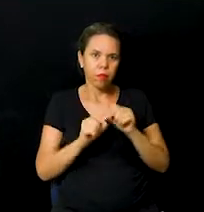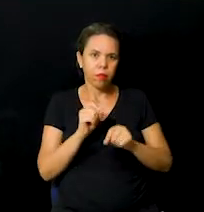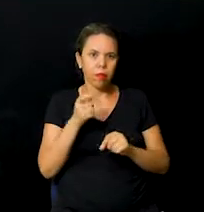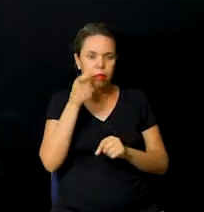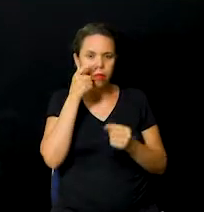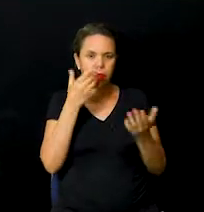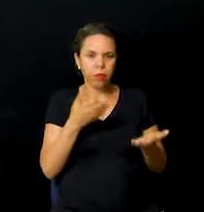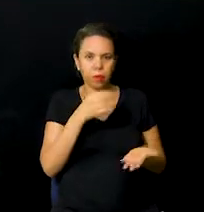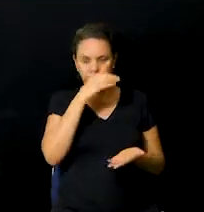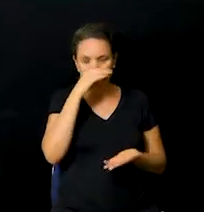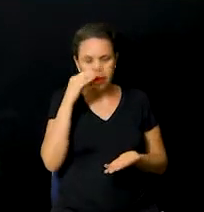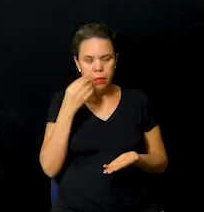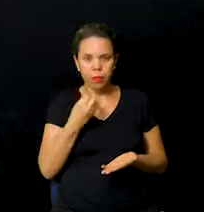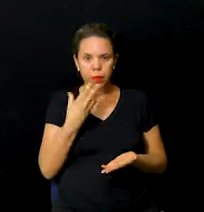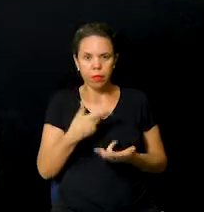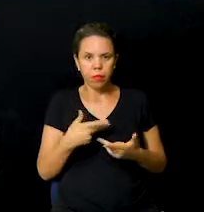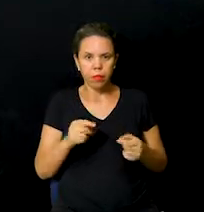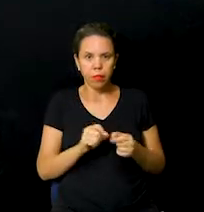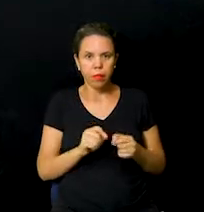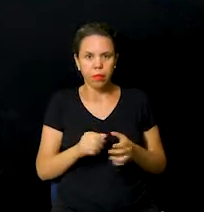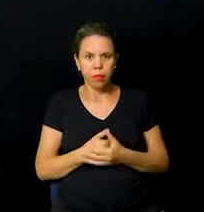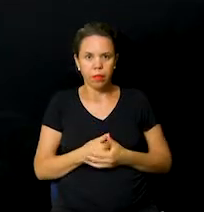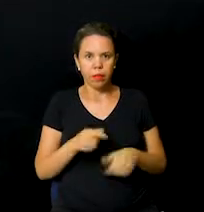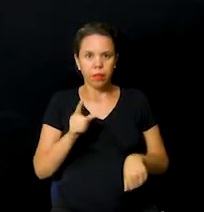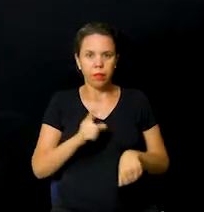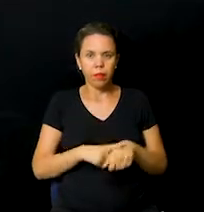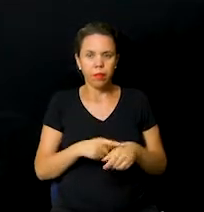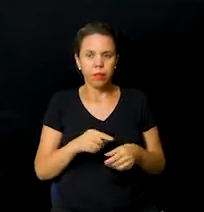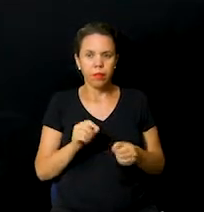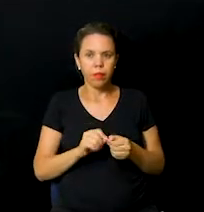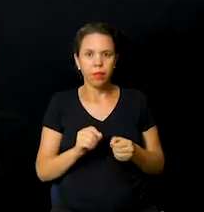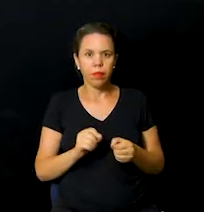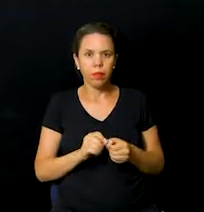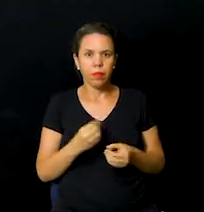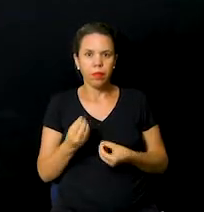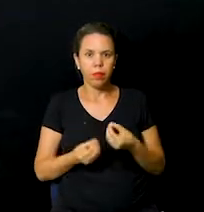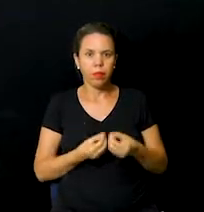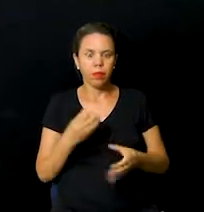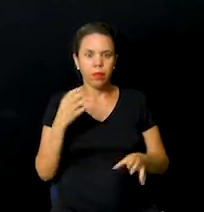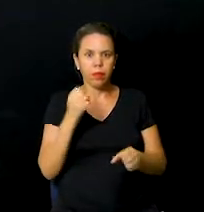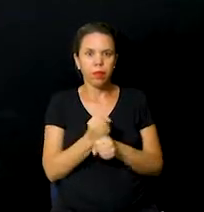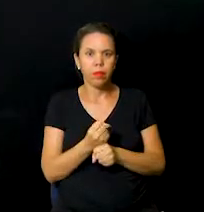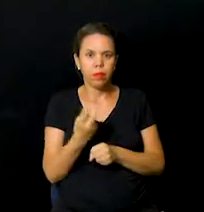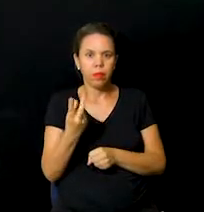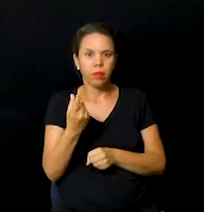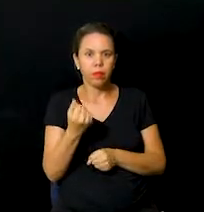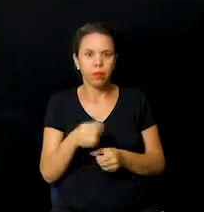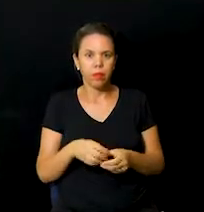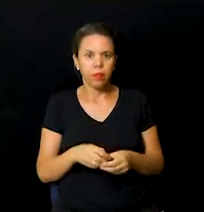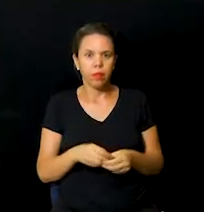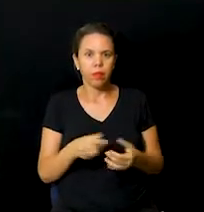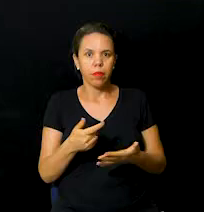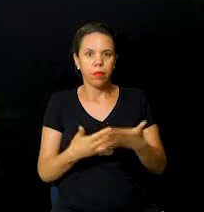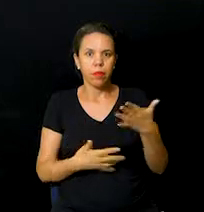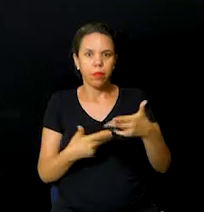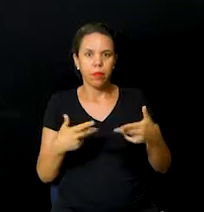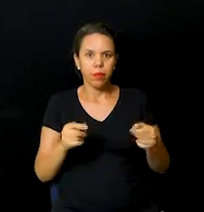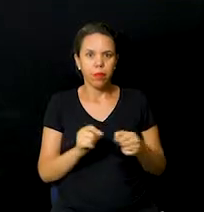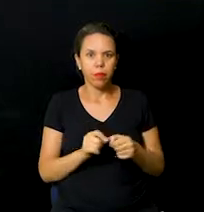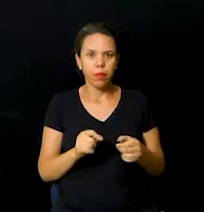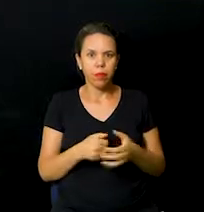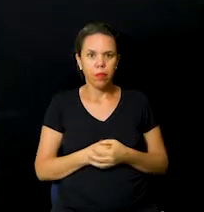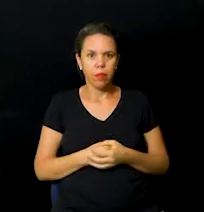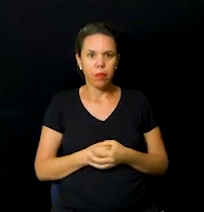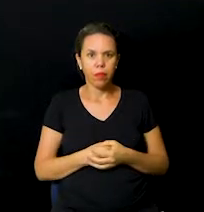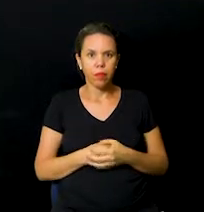é, olha, eu sou boa naquilo que faço, mas na hora de fazer conta, precificação e uma série de coisas,